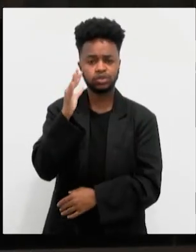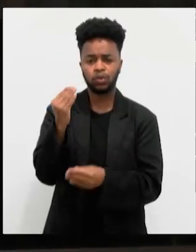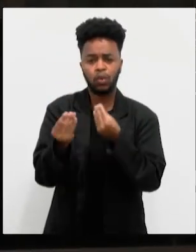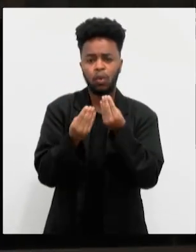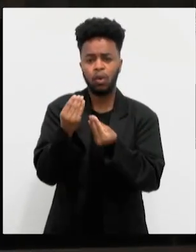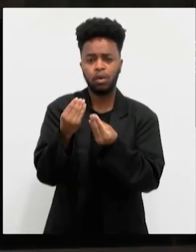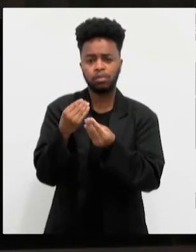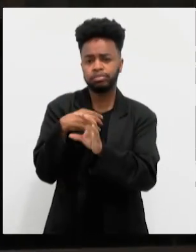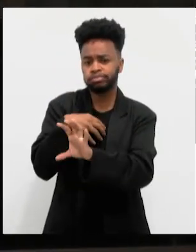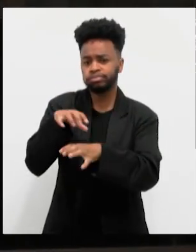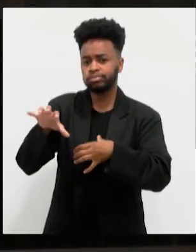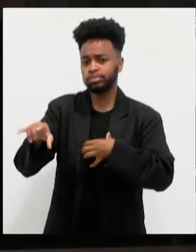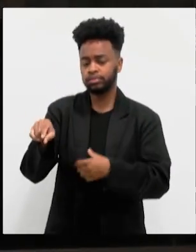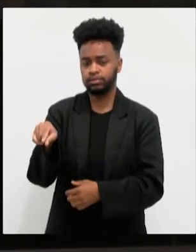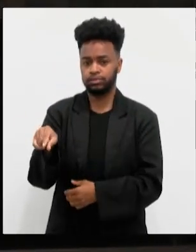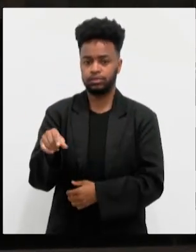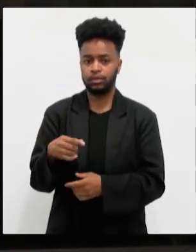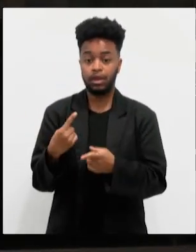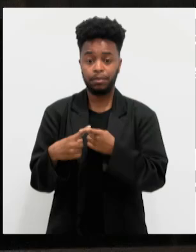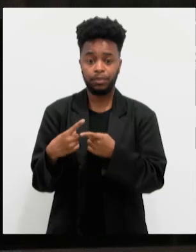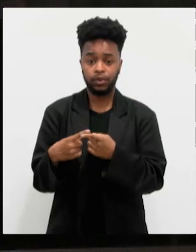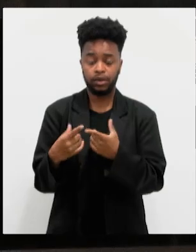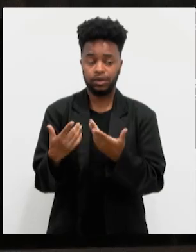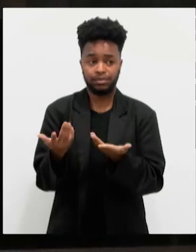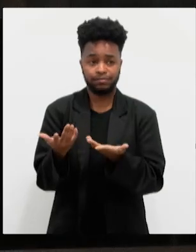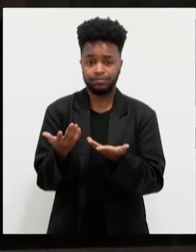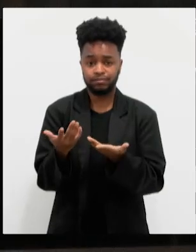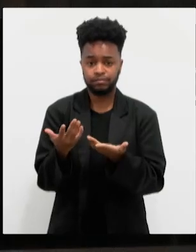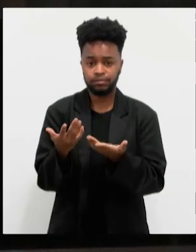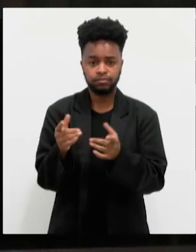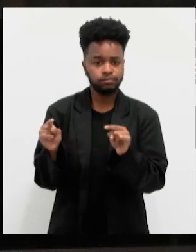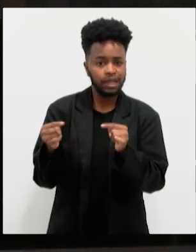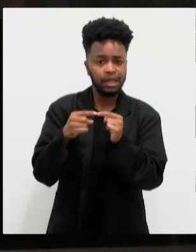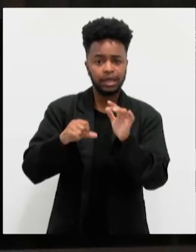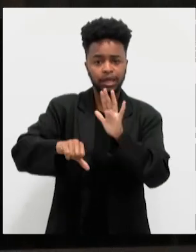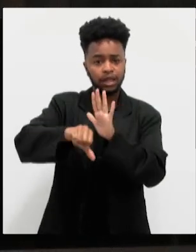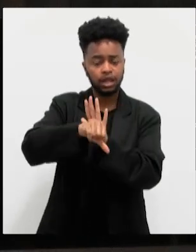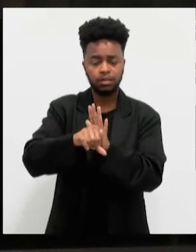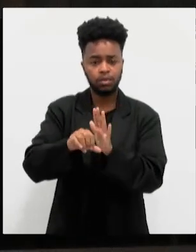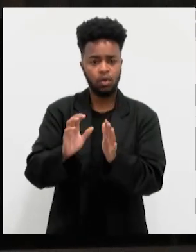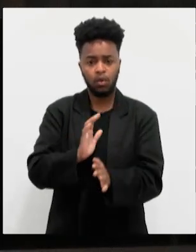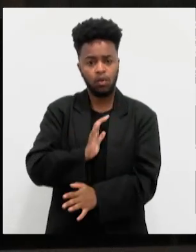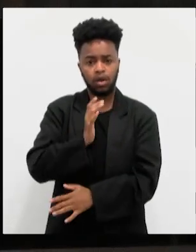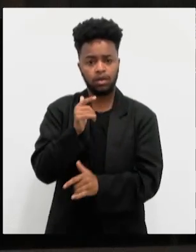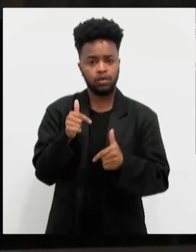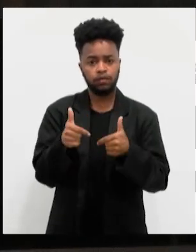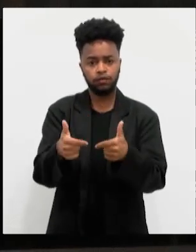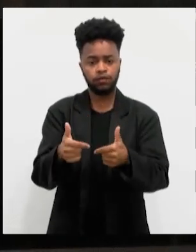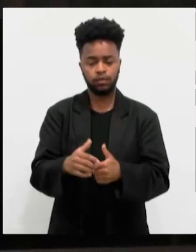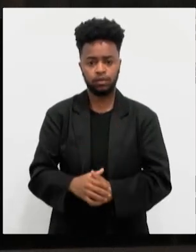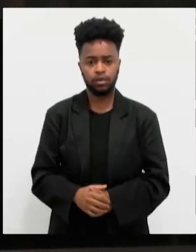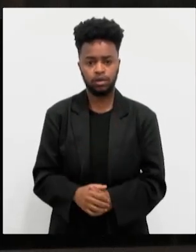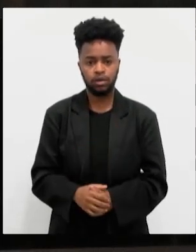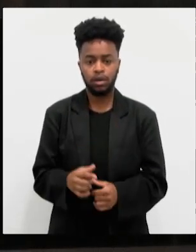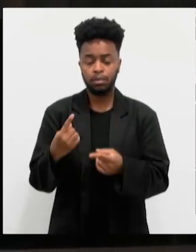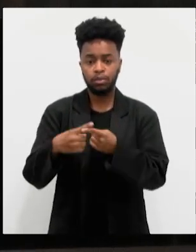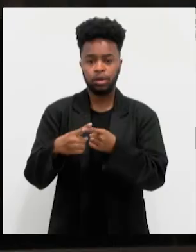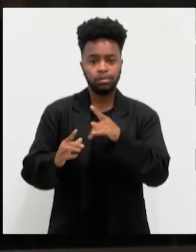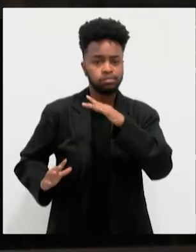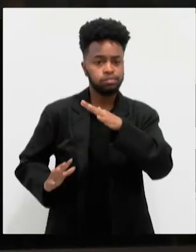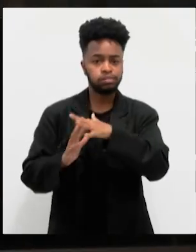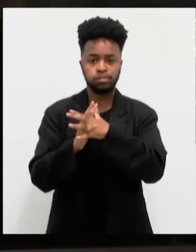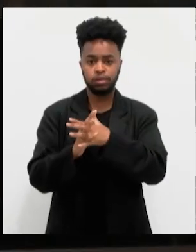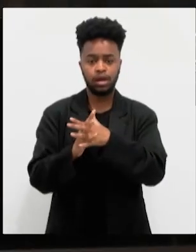lugar deles. Isso é criminoso, isso é de uma crueldade. Isso ultrapassa